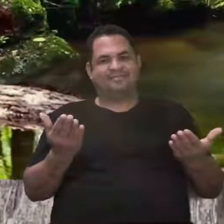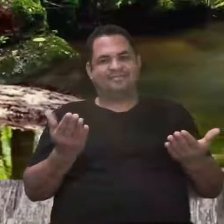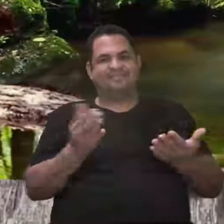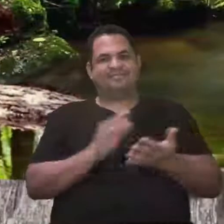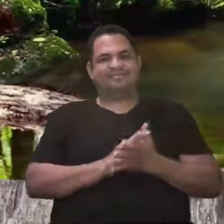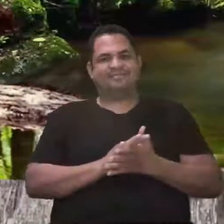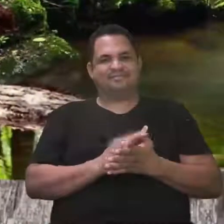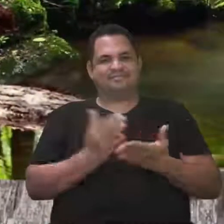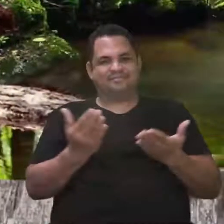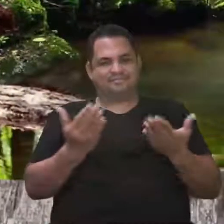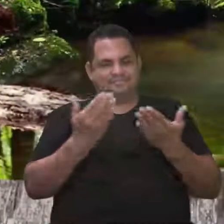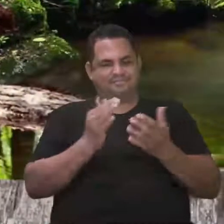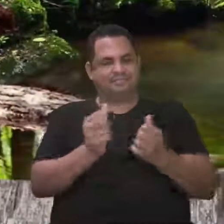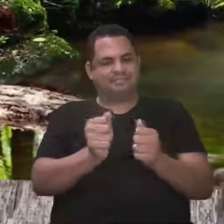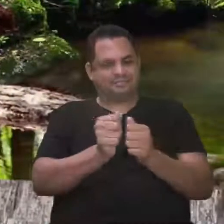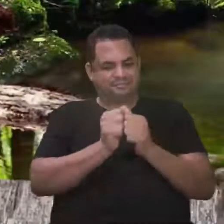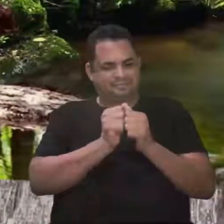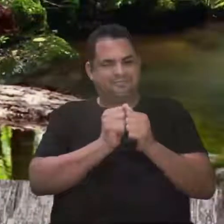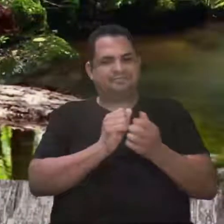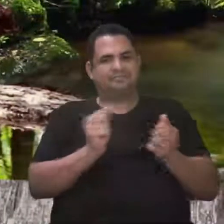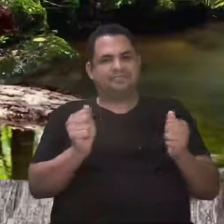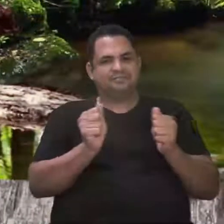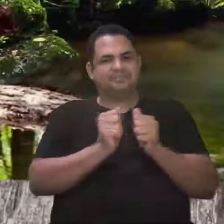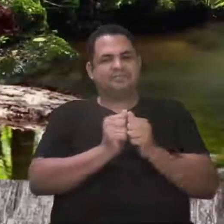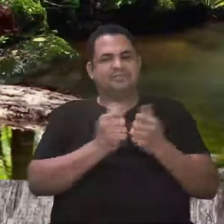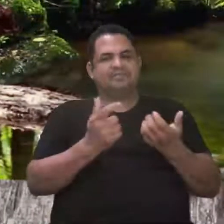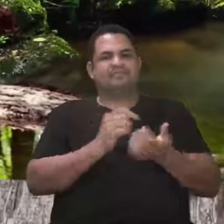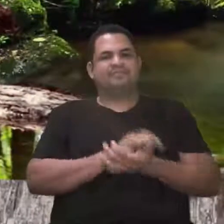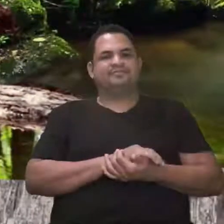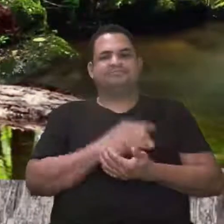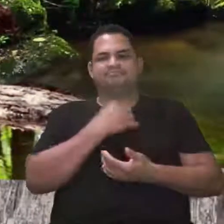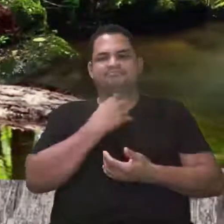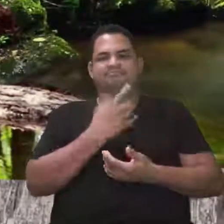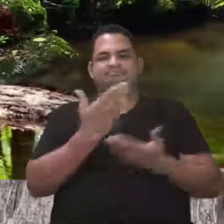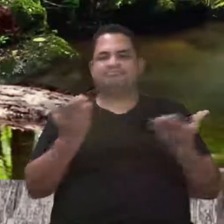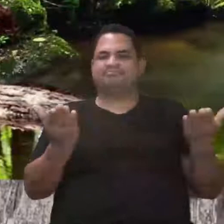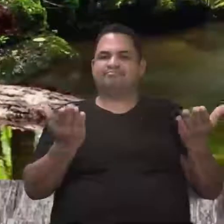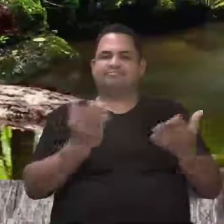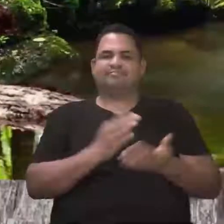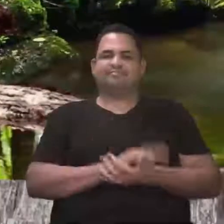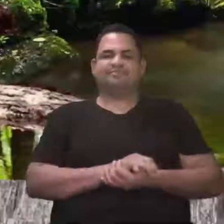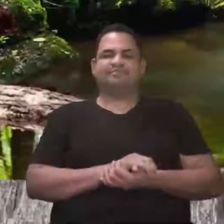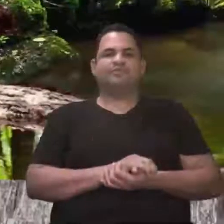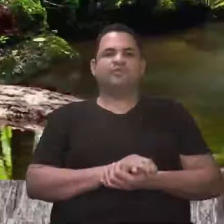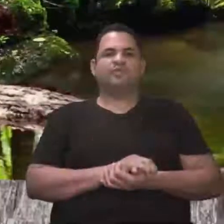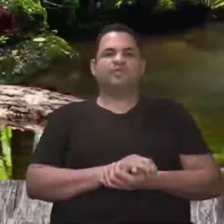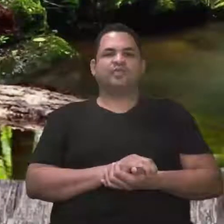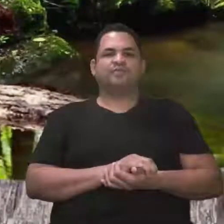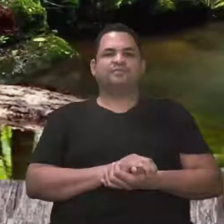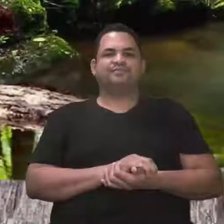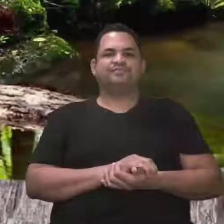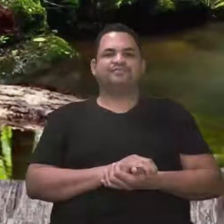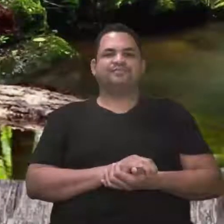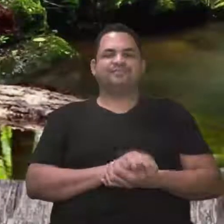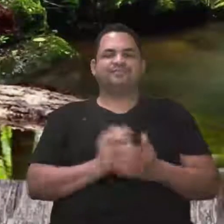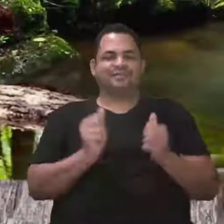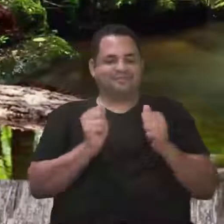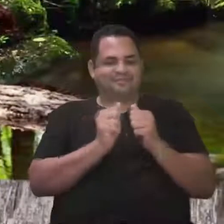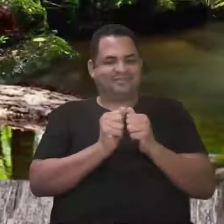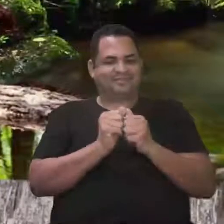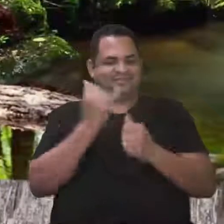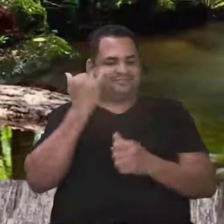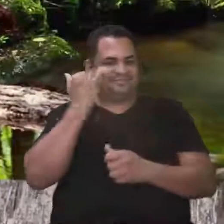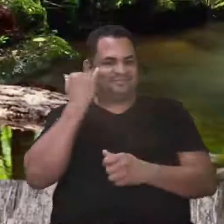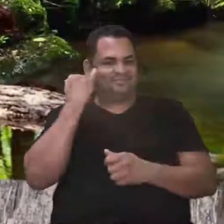Ai! Mais um pouquinho. Se der para chegar mais um pouquinho. Não dá. Ok. Olha só. Estou aqui bem pertinho do Sami agora, né,